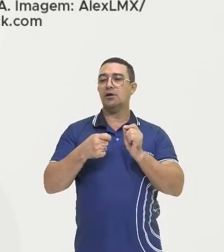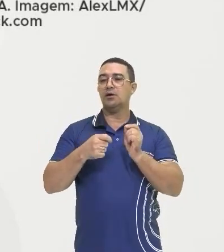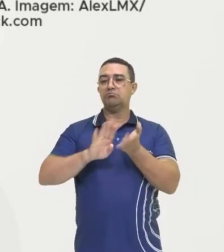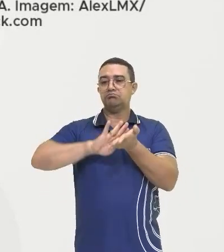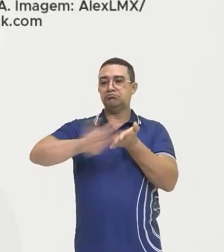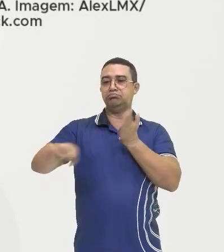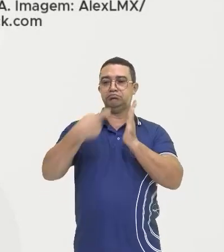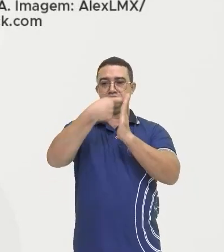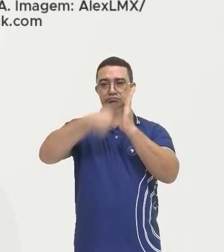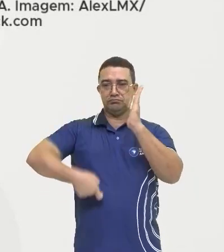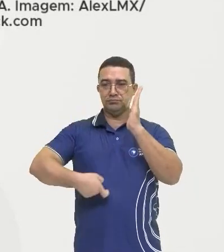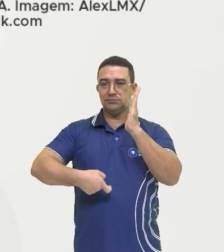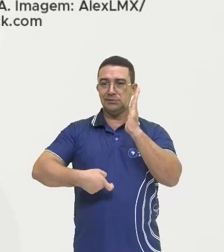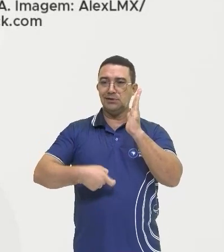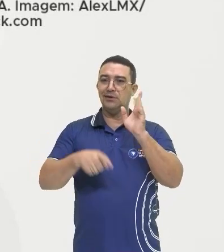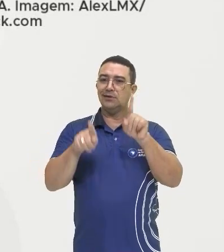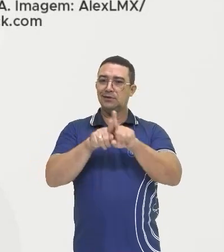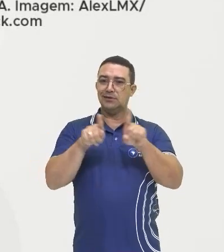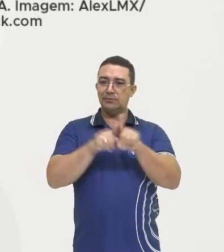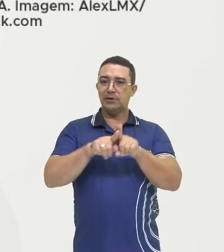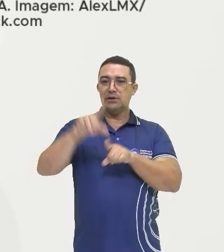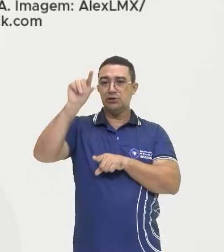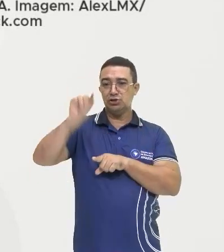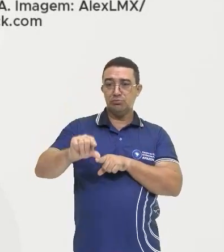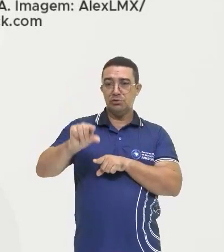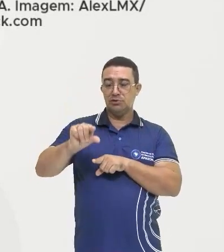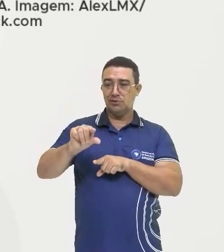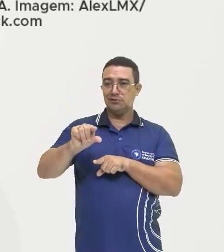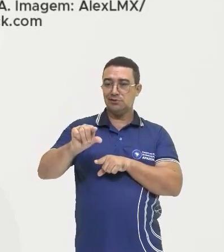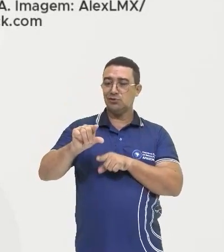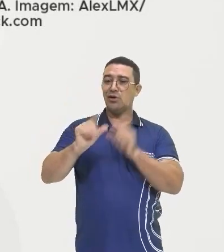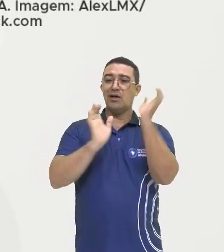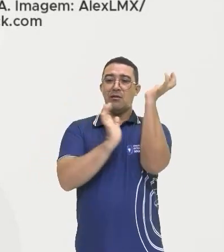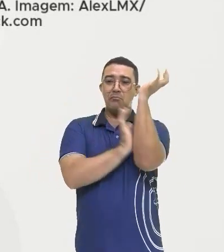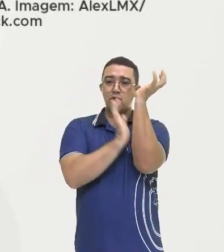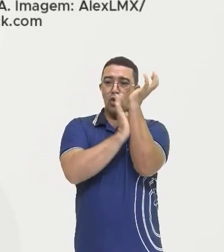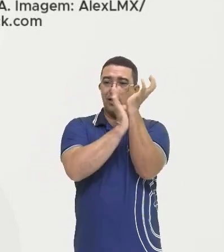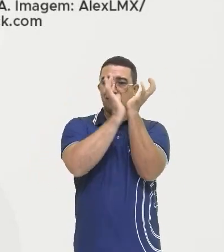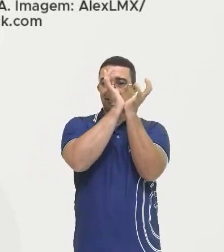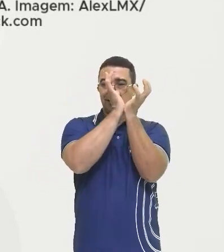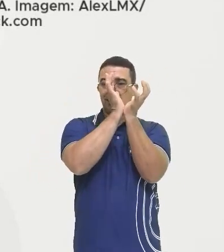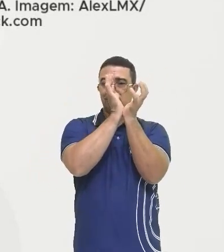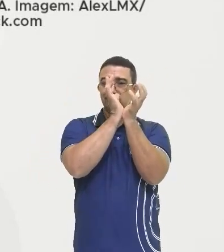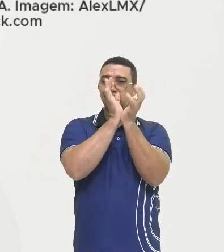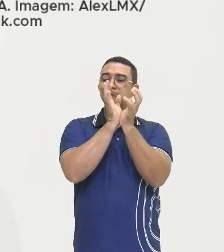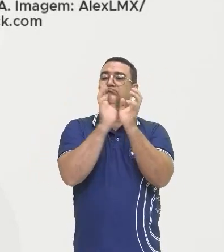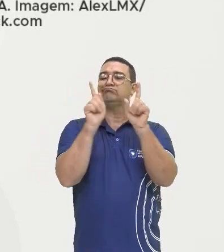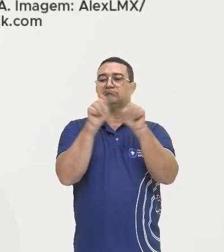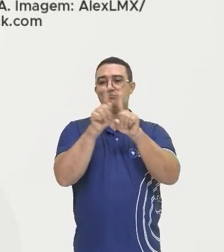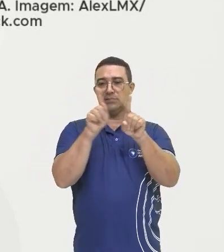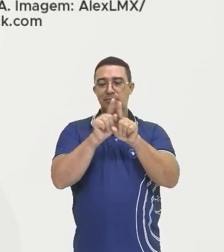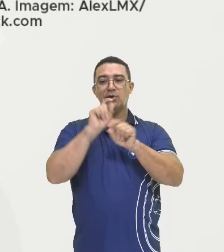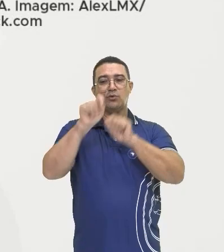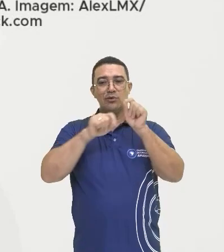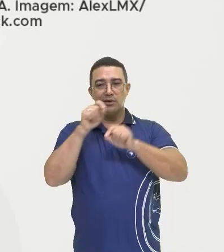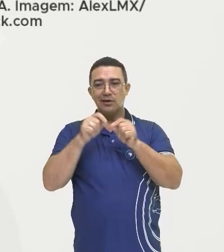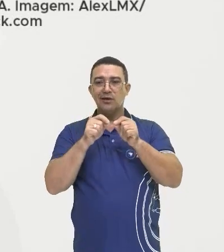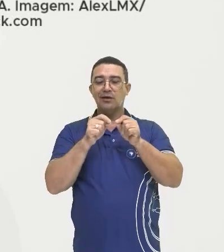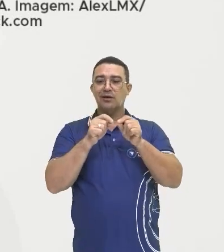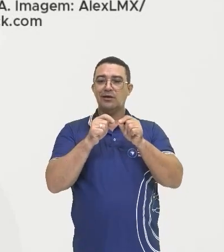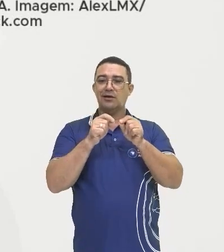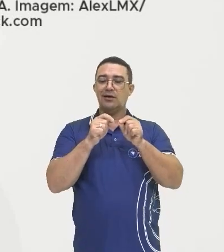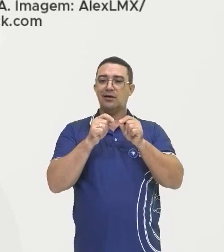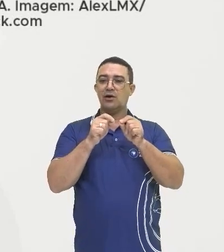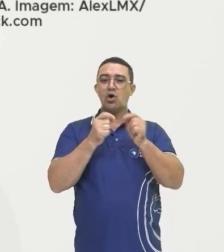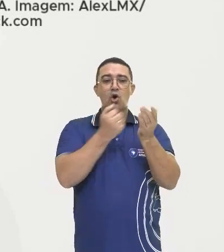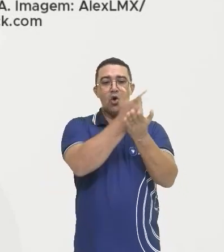bom? E a diminuição também das burocracias que envolve a importação de